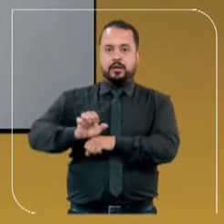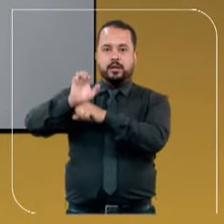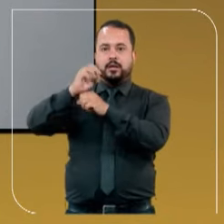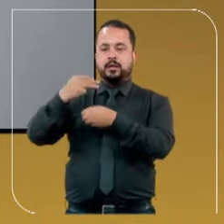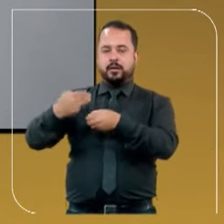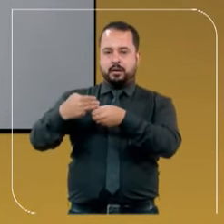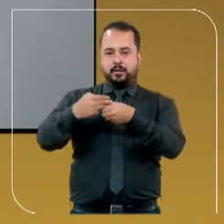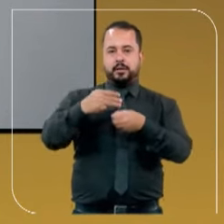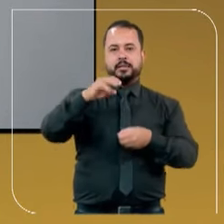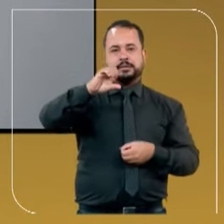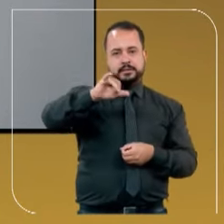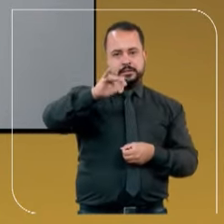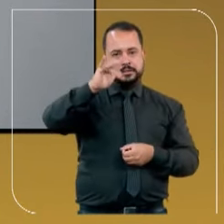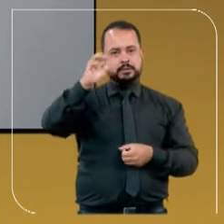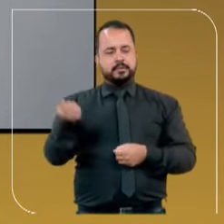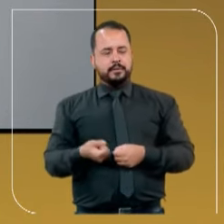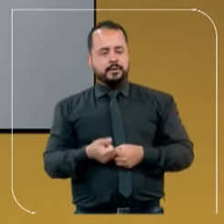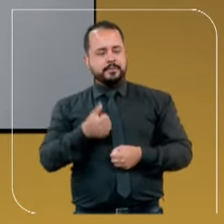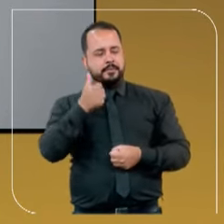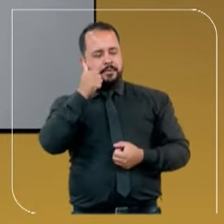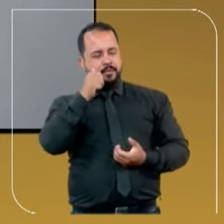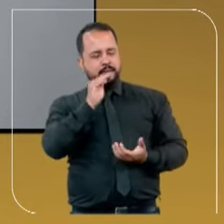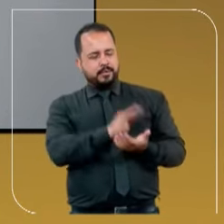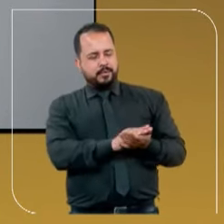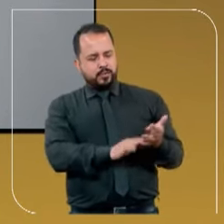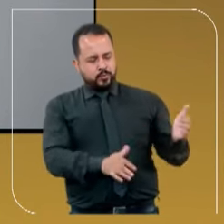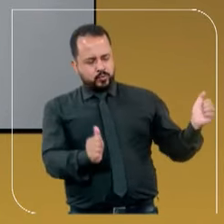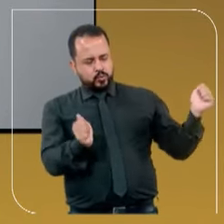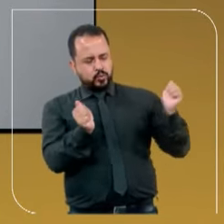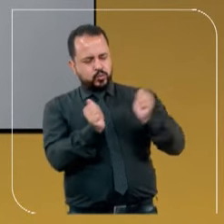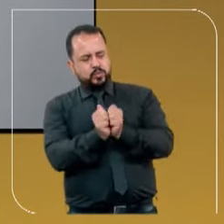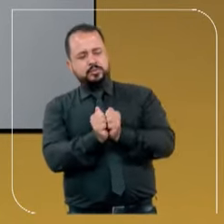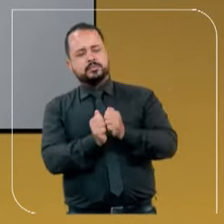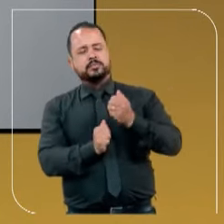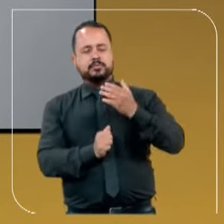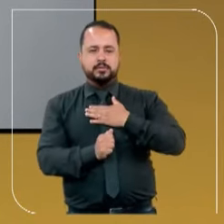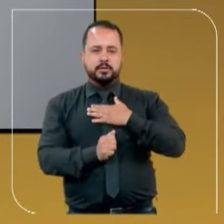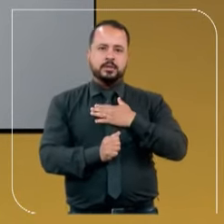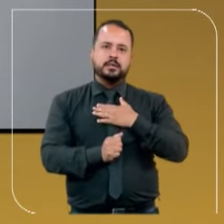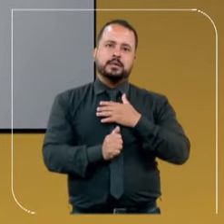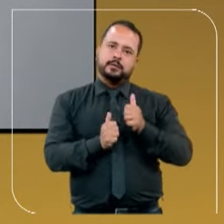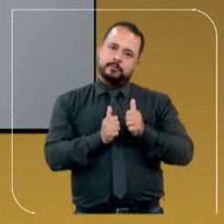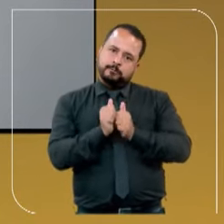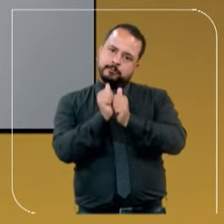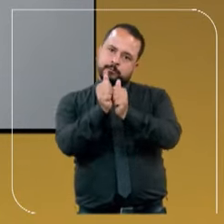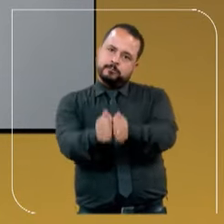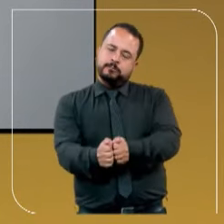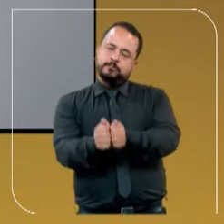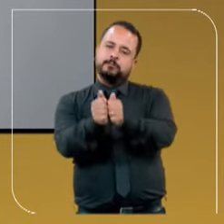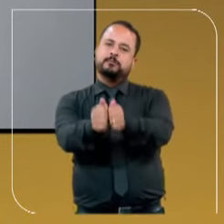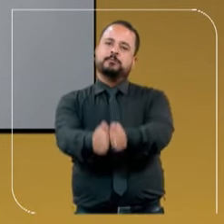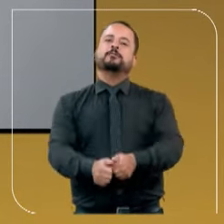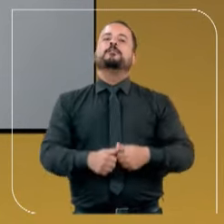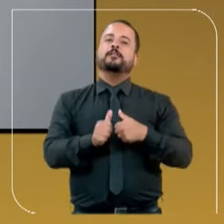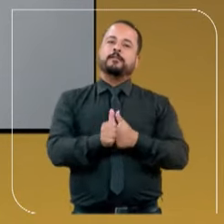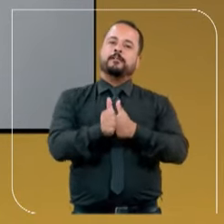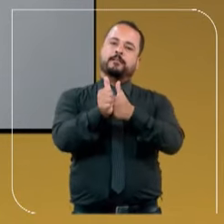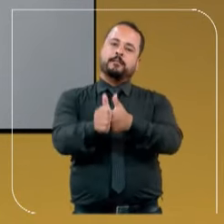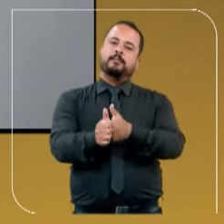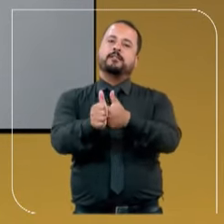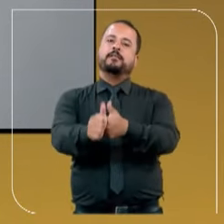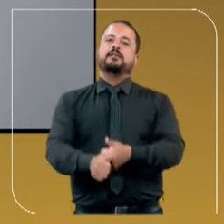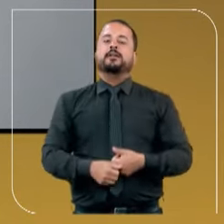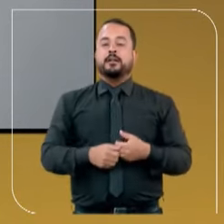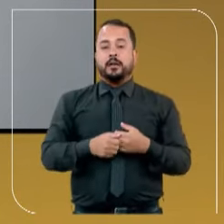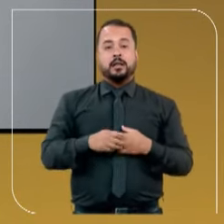Santa Maria, estou falando no exílio do TFR, e que lá me acompanhou, até a criação de regionais, ao chegar no Rio